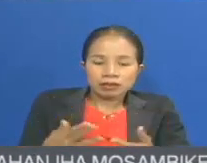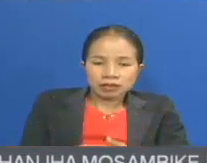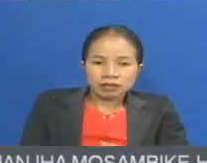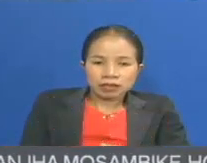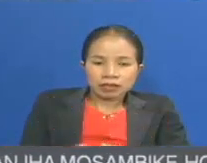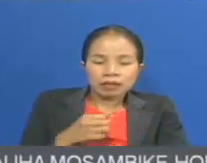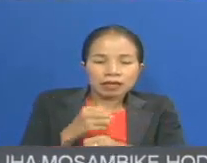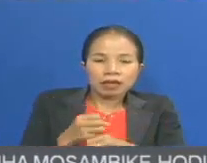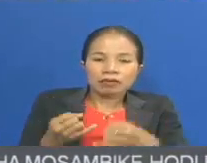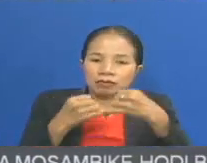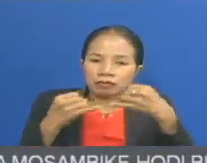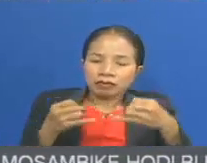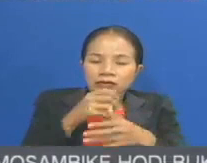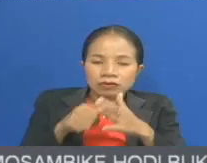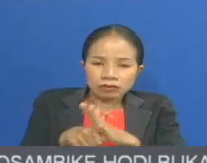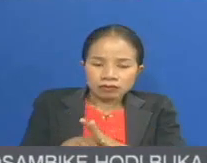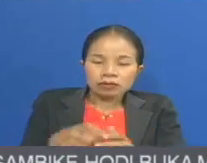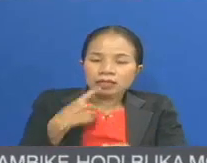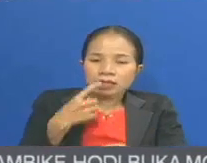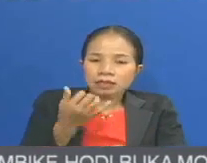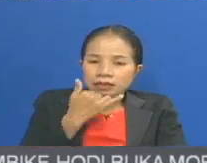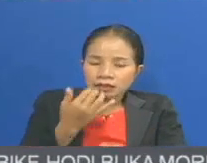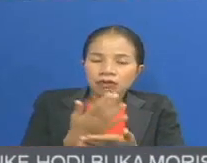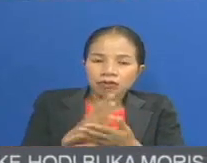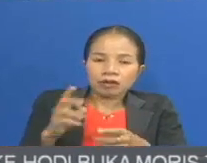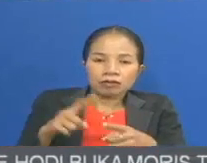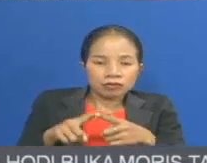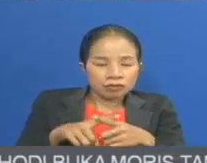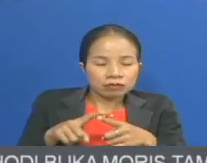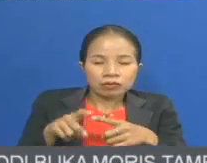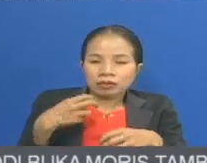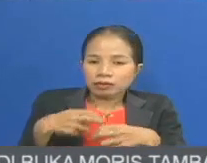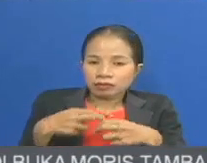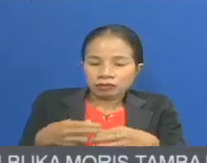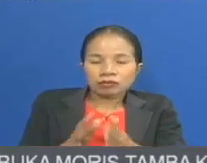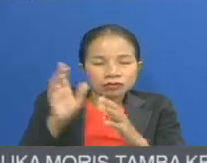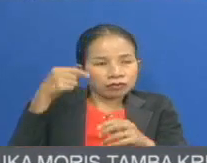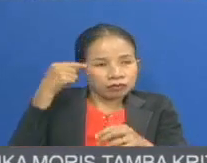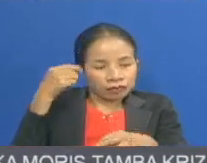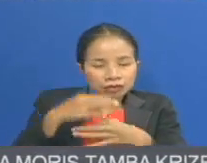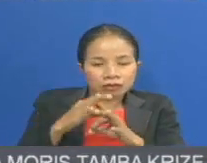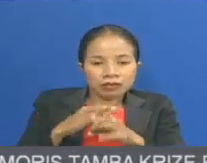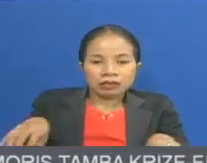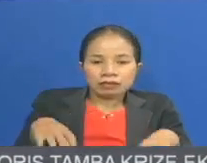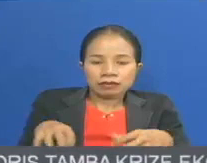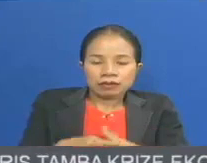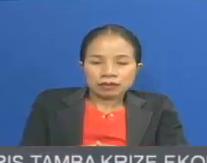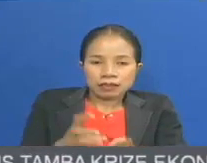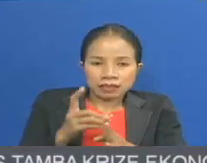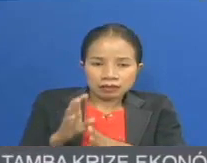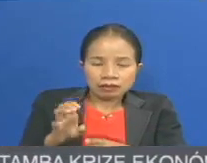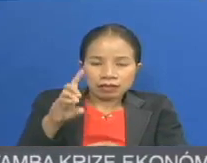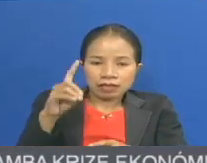sala te sus pulsa mos buka pulsa aras ka lima ni be husbo governo ta de sistema ni coordenador